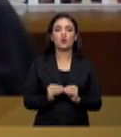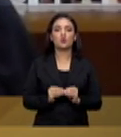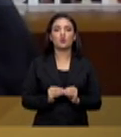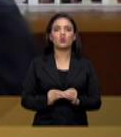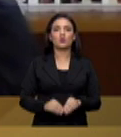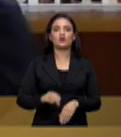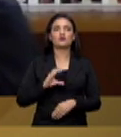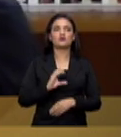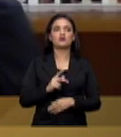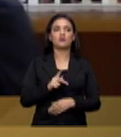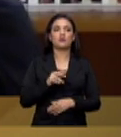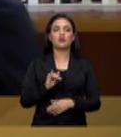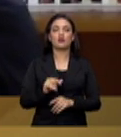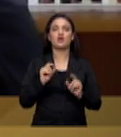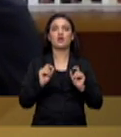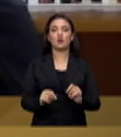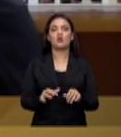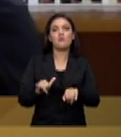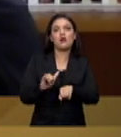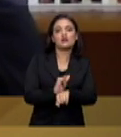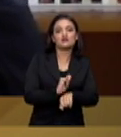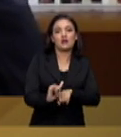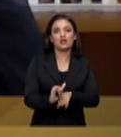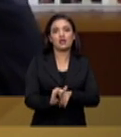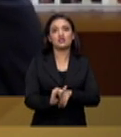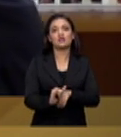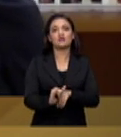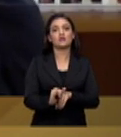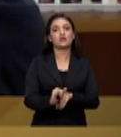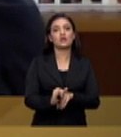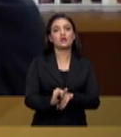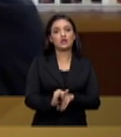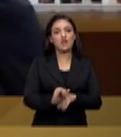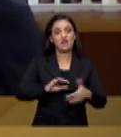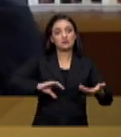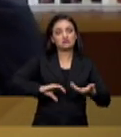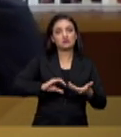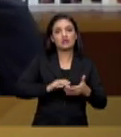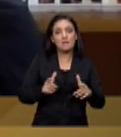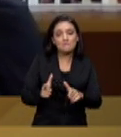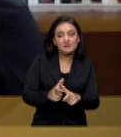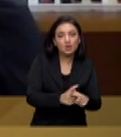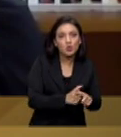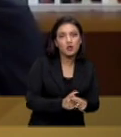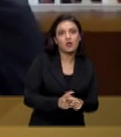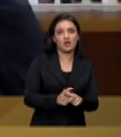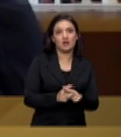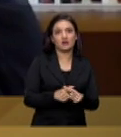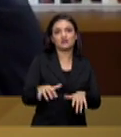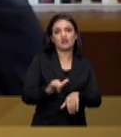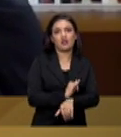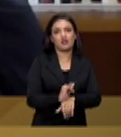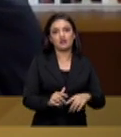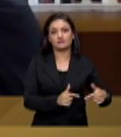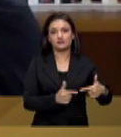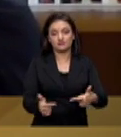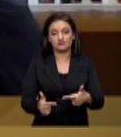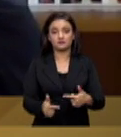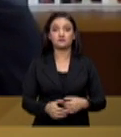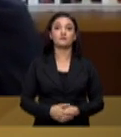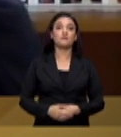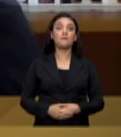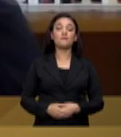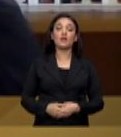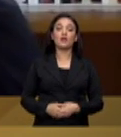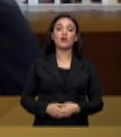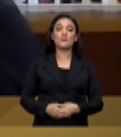são instrumentos de atuação das minorias parlamentares. Fixo as proposições gerais. Segundo, nem o plenário, nem